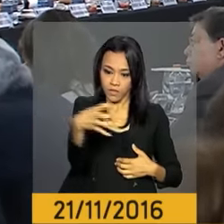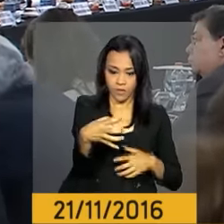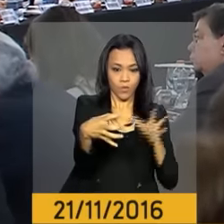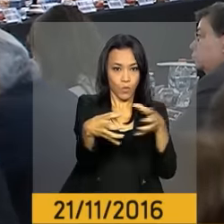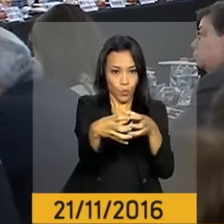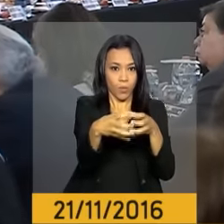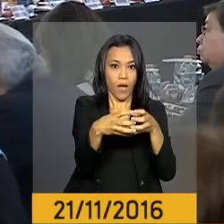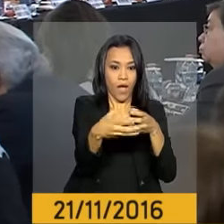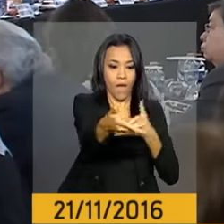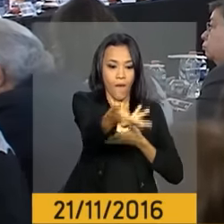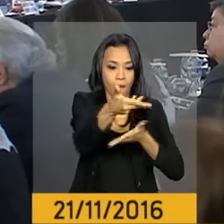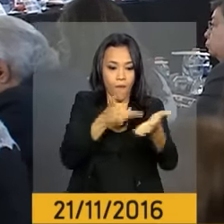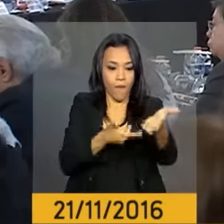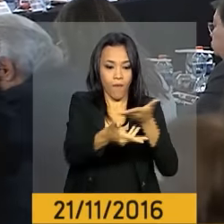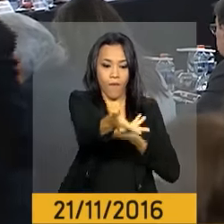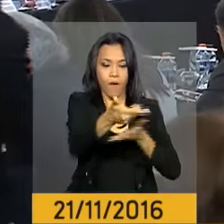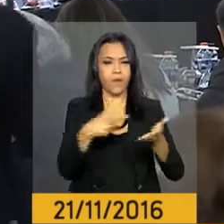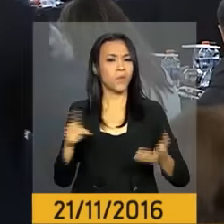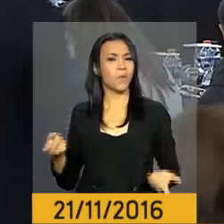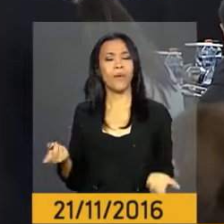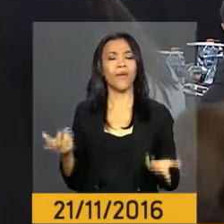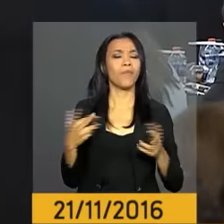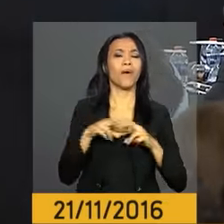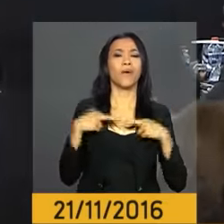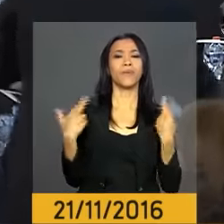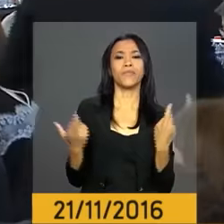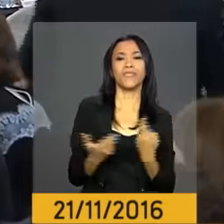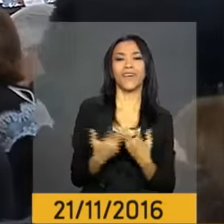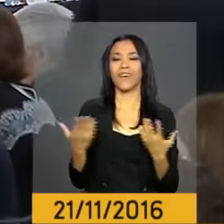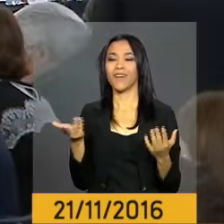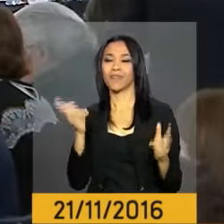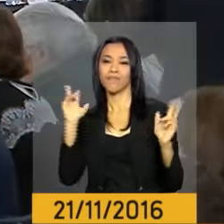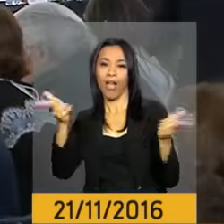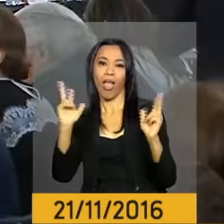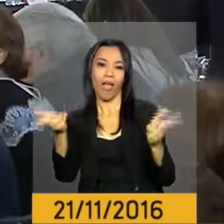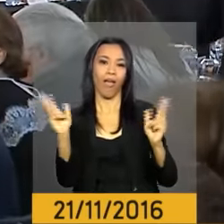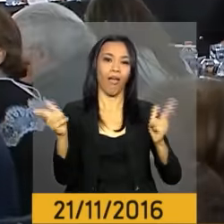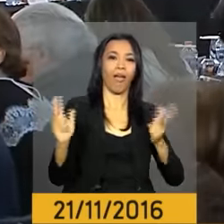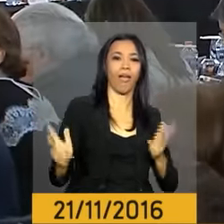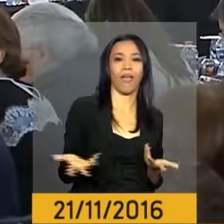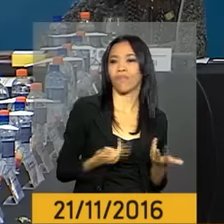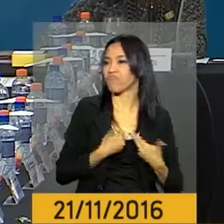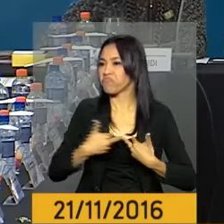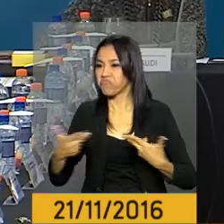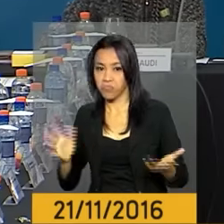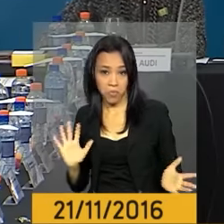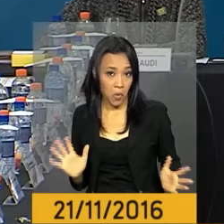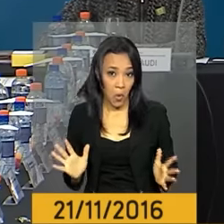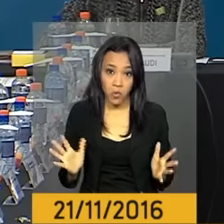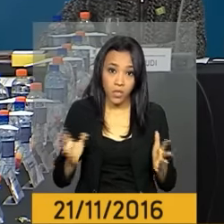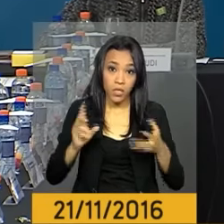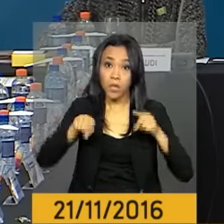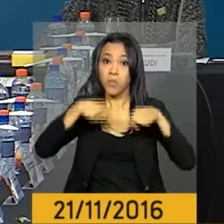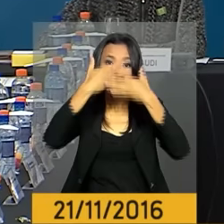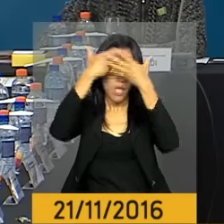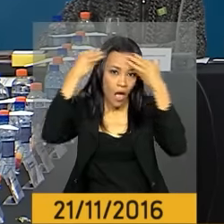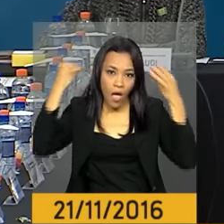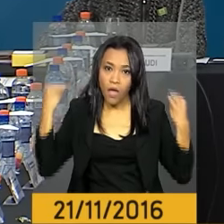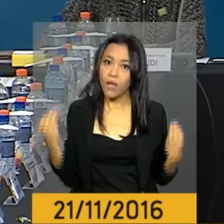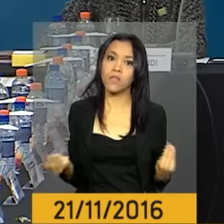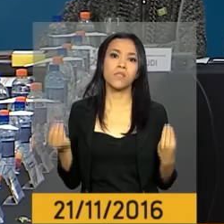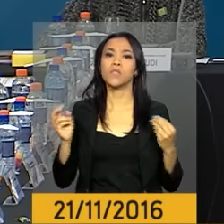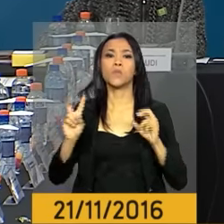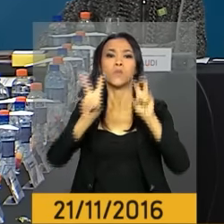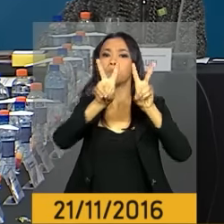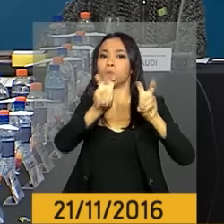senhoras, não é uma reunião social. Não é uma reunião que se vai fazer hoje e esquecê-la para realizá-la